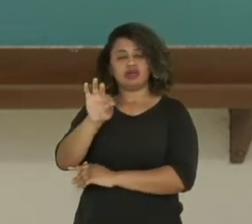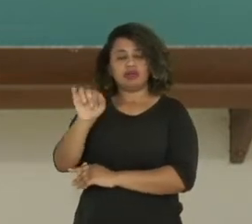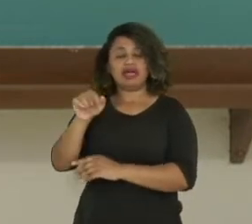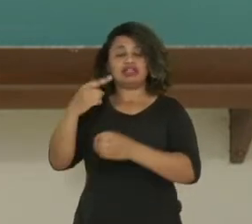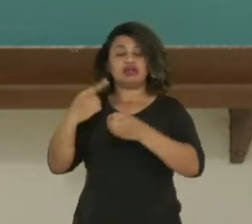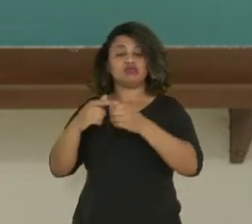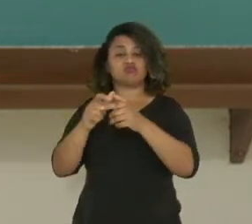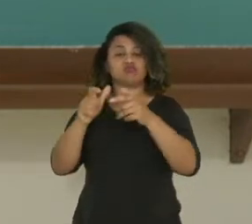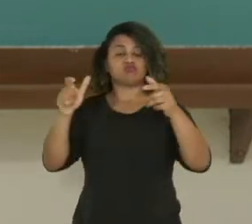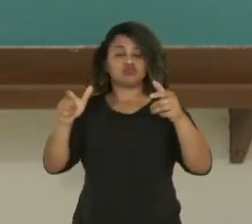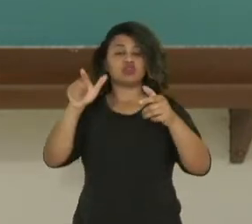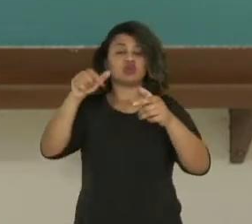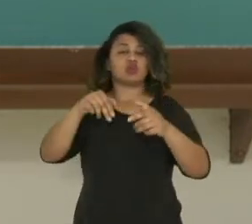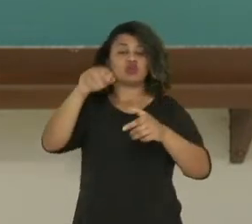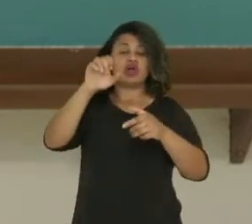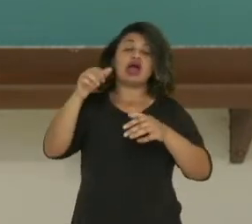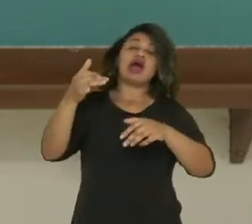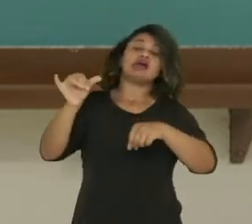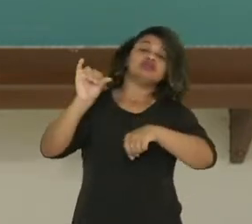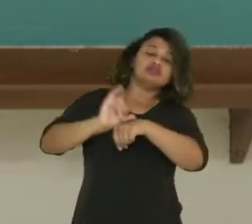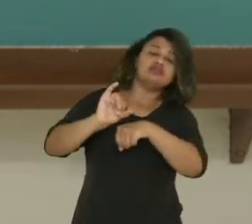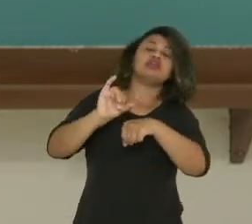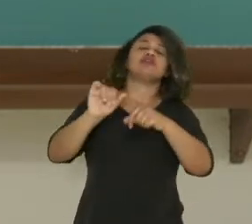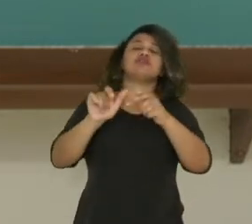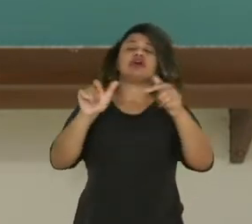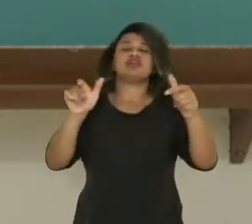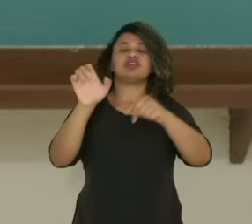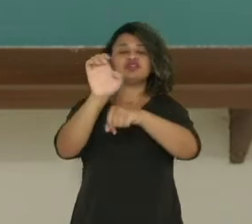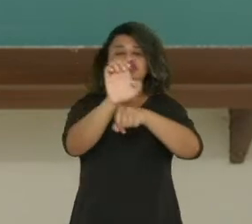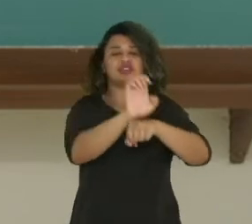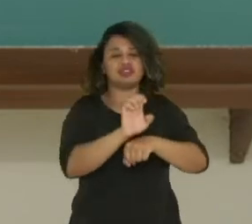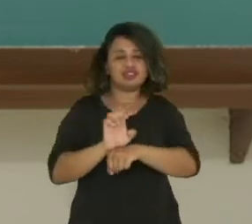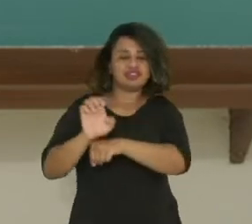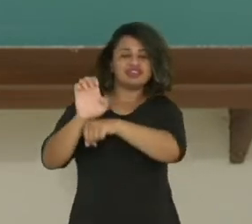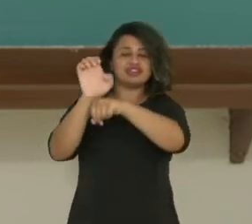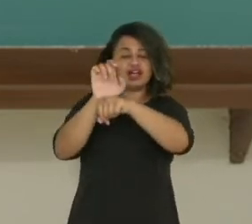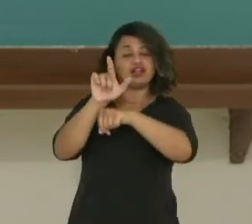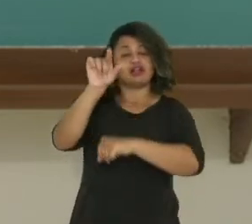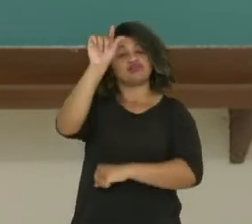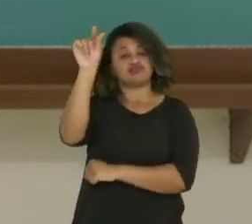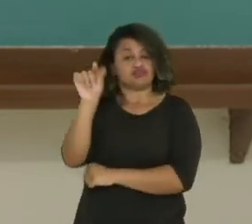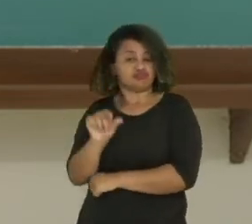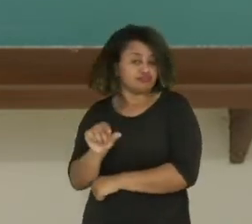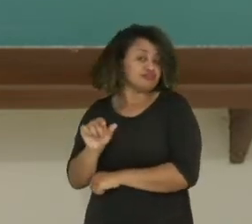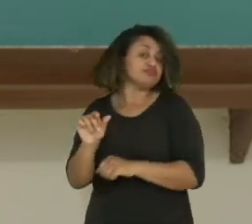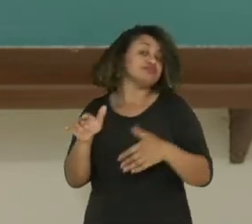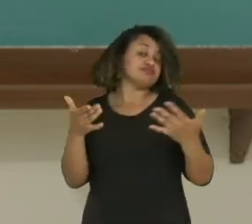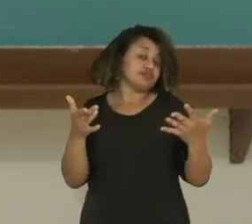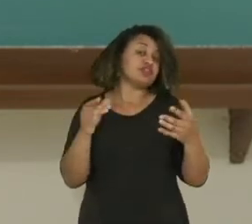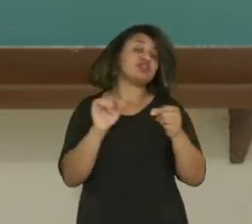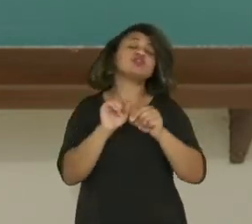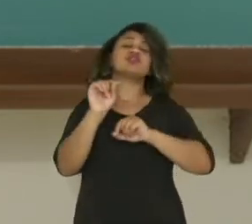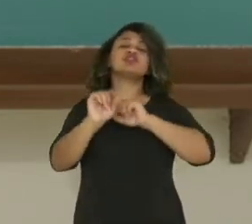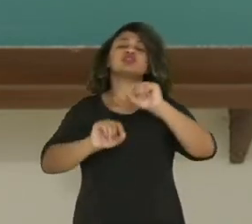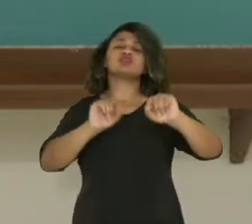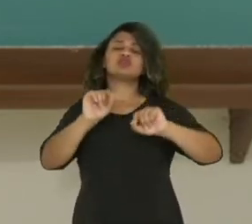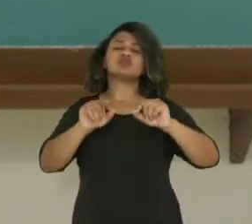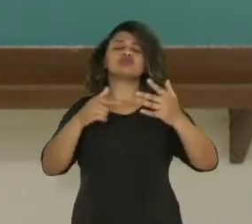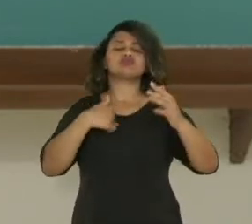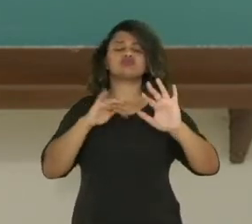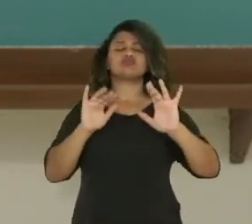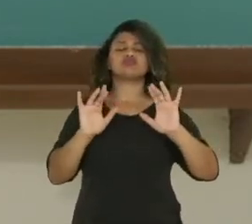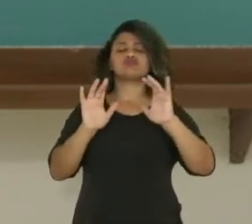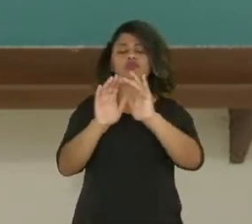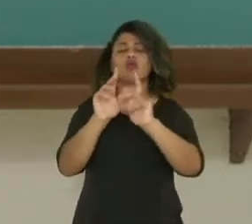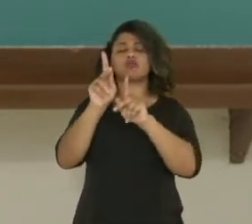nordestinas, as capitais da maior parte dos estados do Nordeste estão na zona da mata. Isso vai gerar, essa concentração